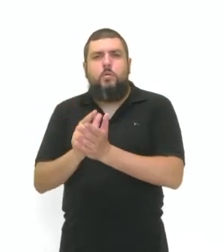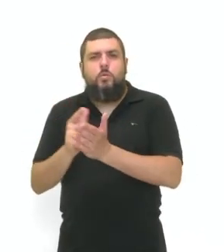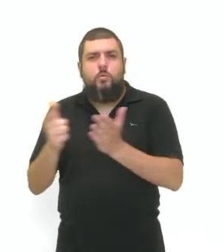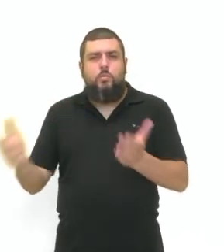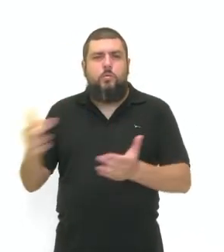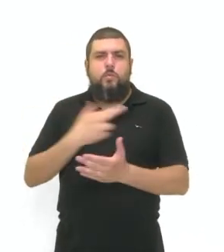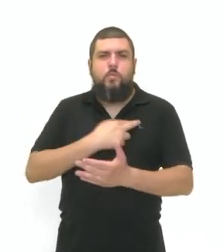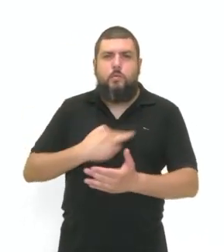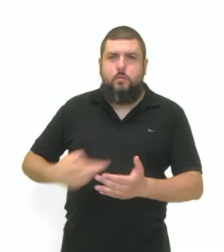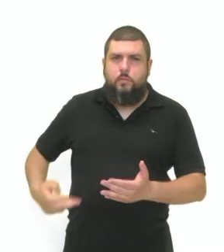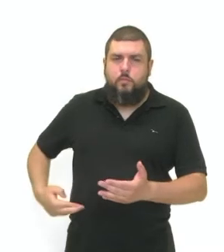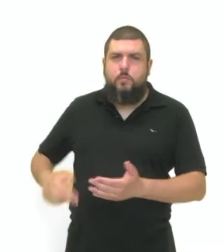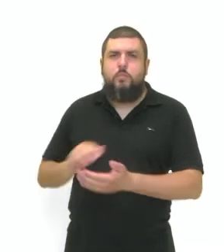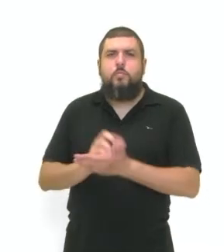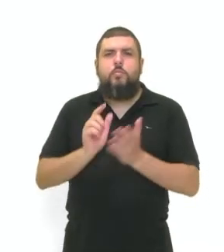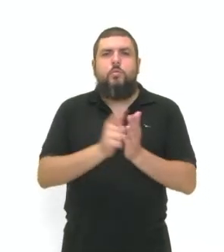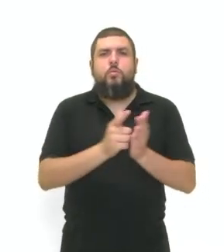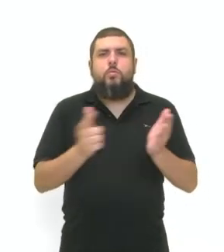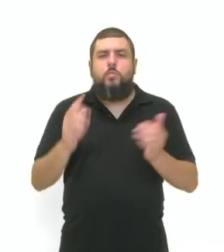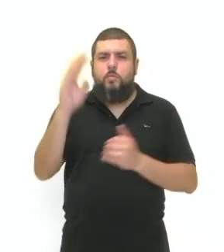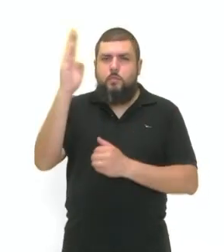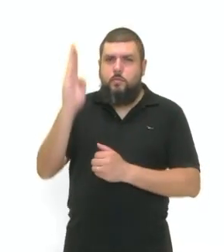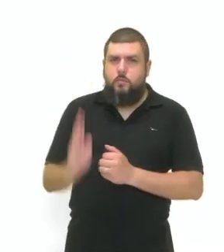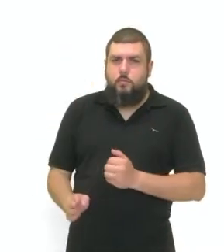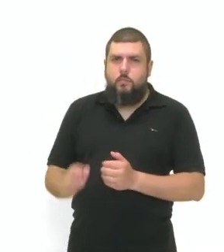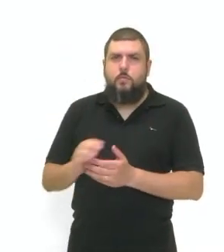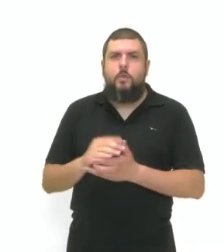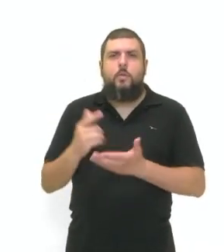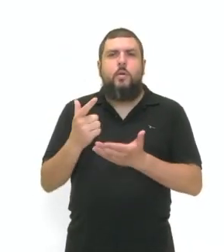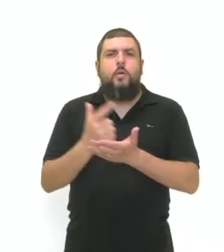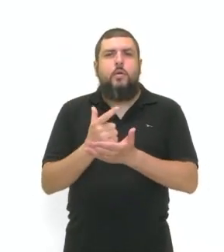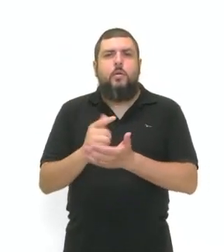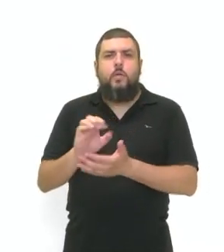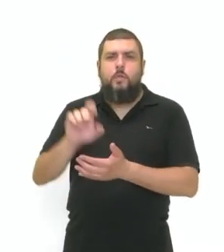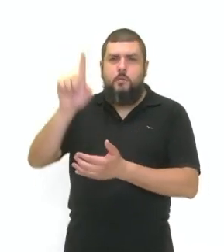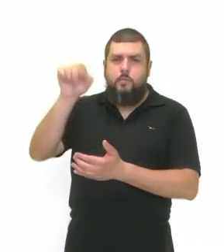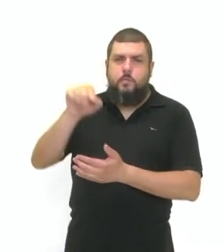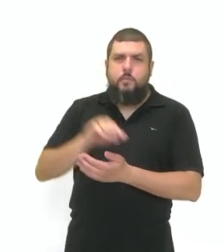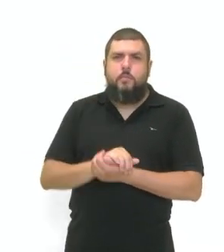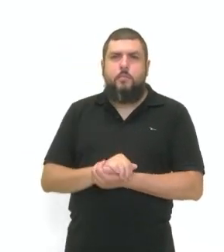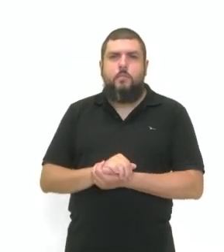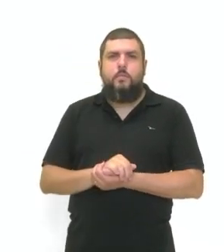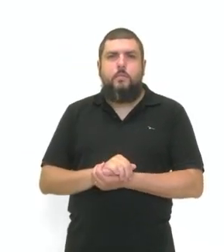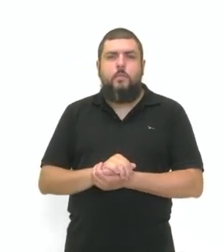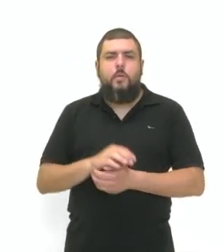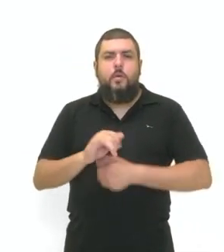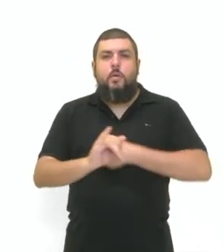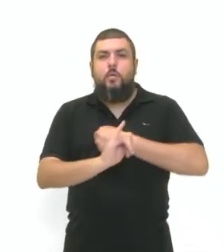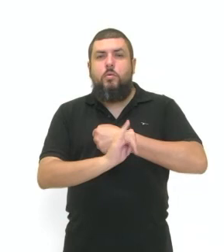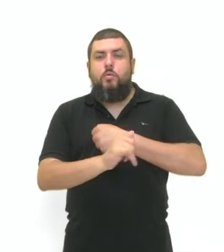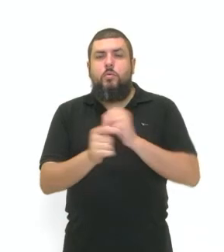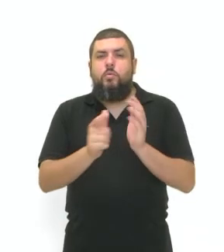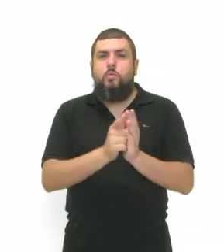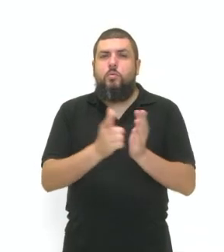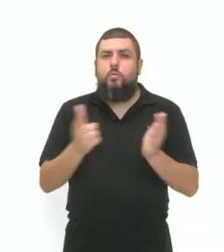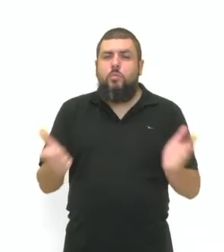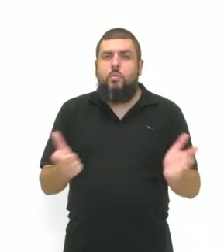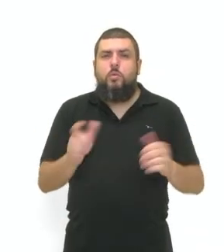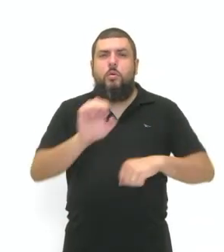É, Jornal do Brasil e revista L. É cronista do jornal Estado de São Paulo